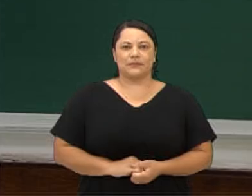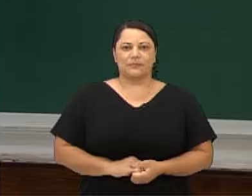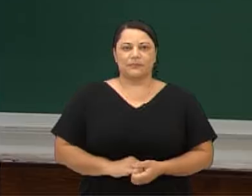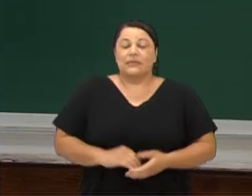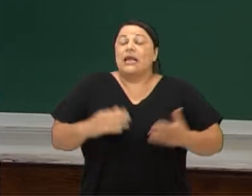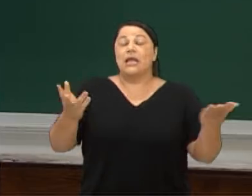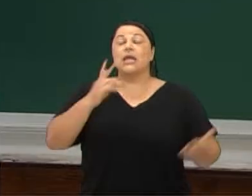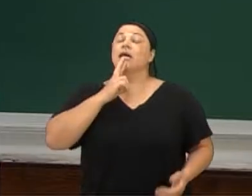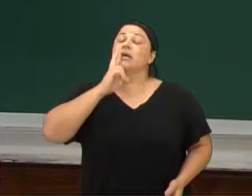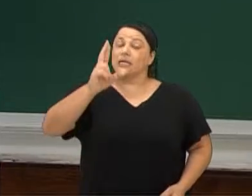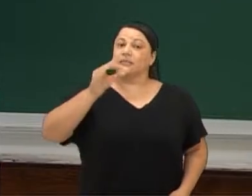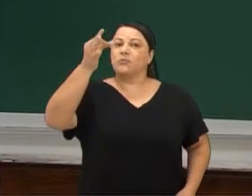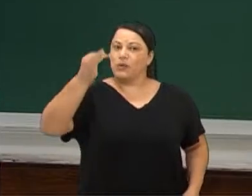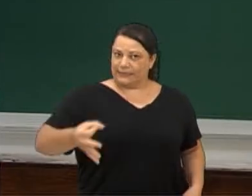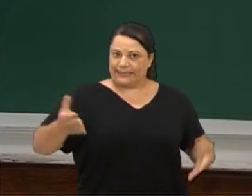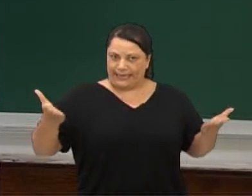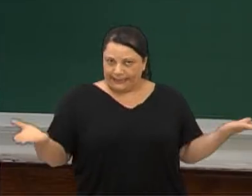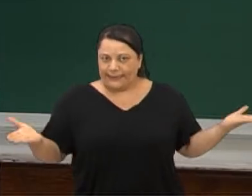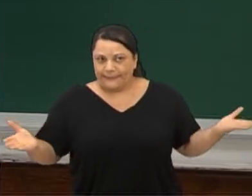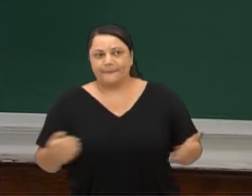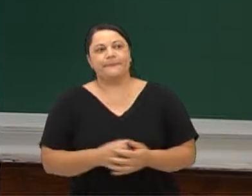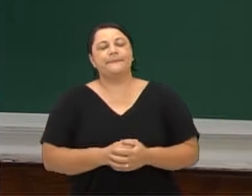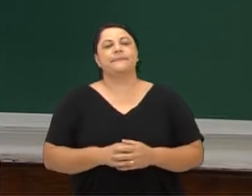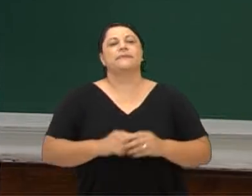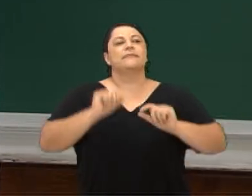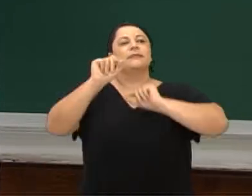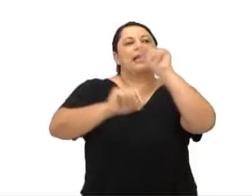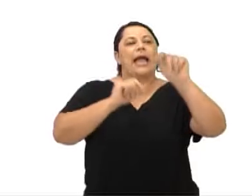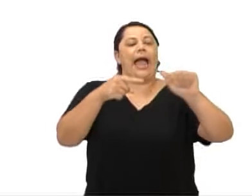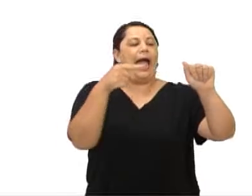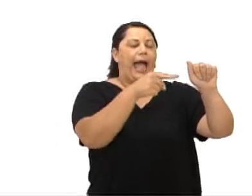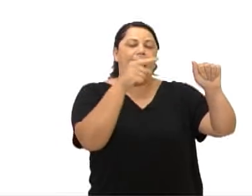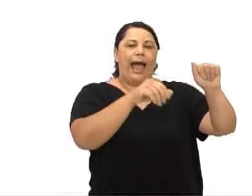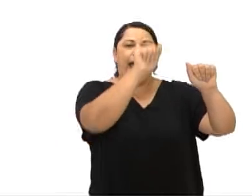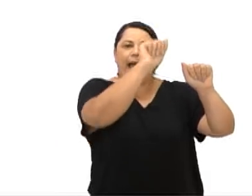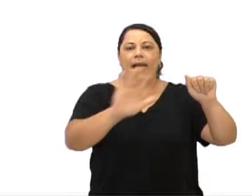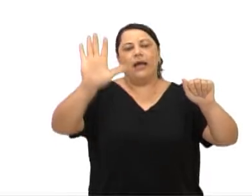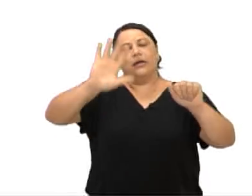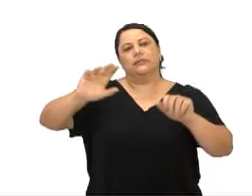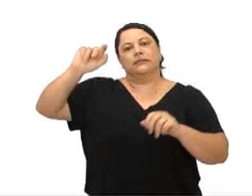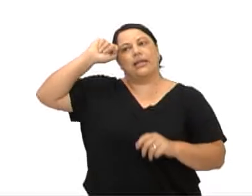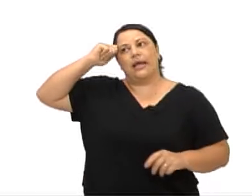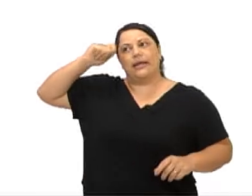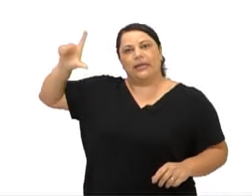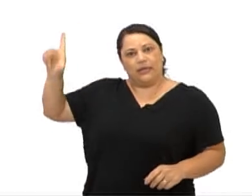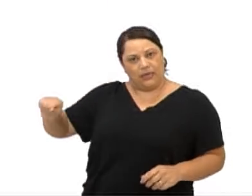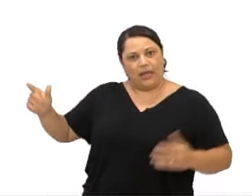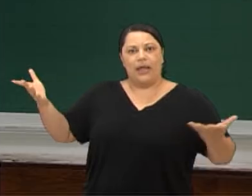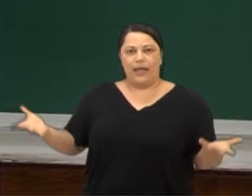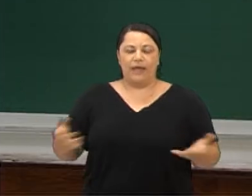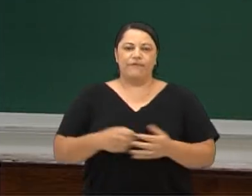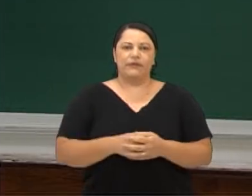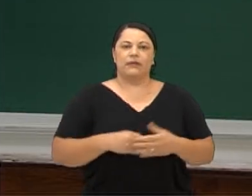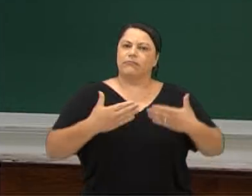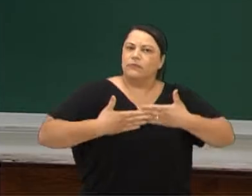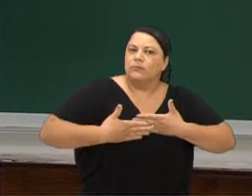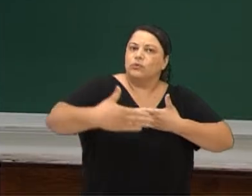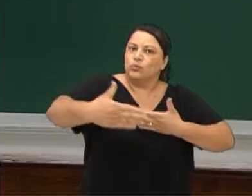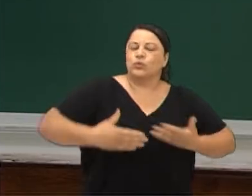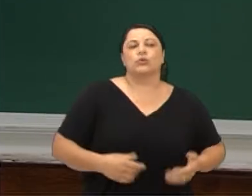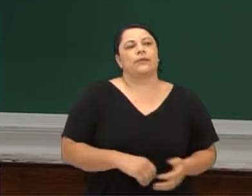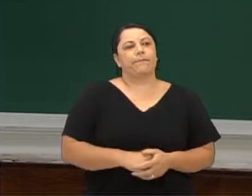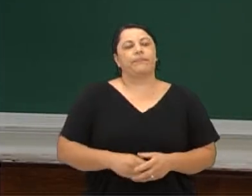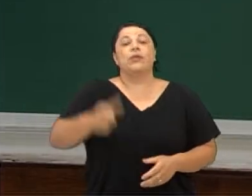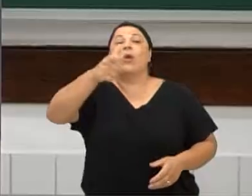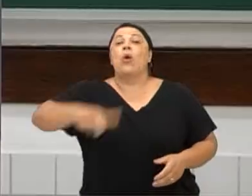E a resposta certa é alternativa A, Ásia e África. Vamos em frente? Mais